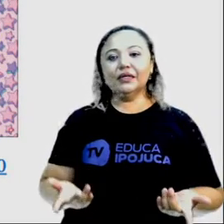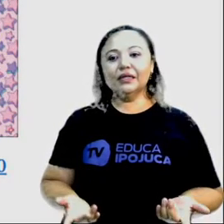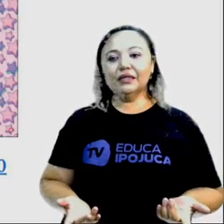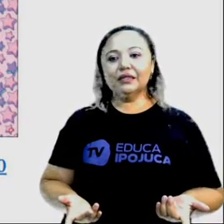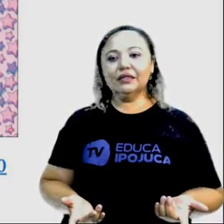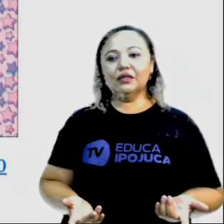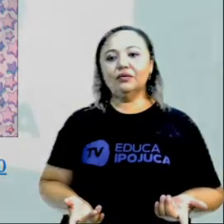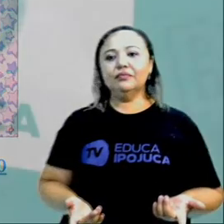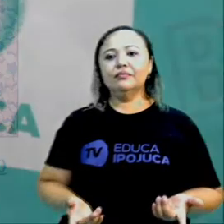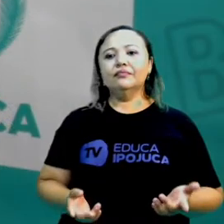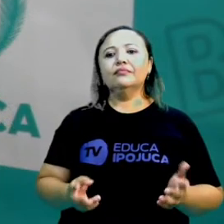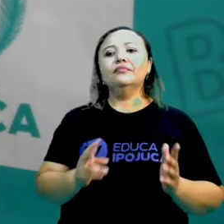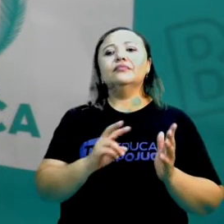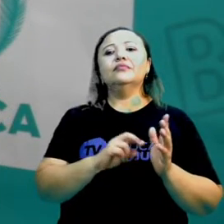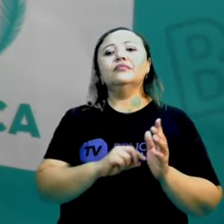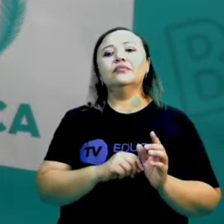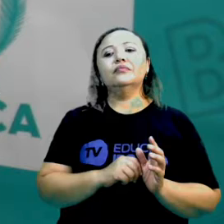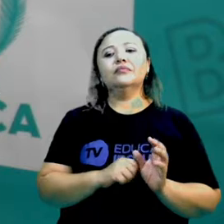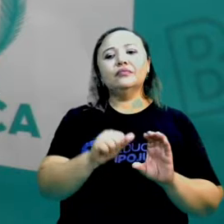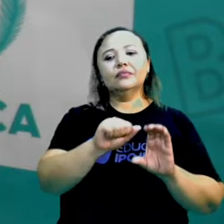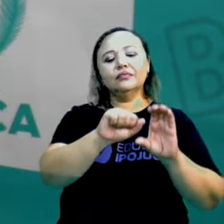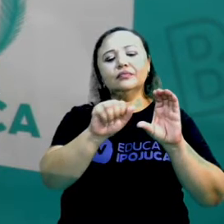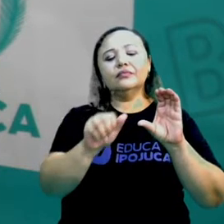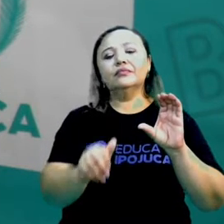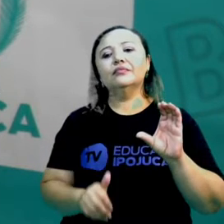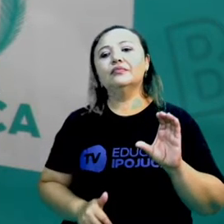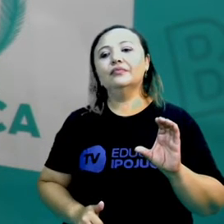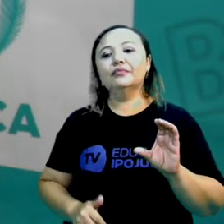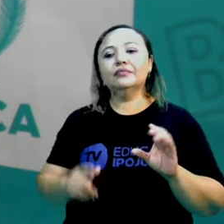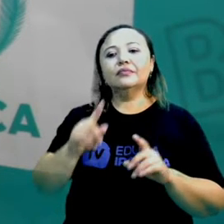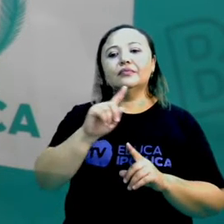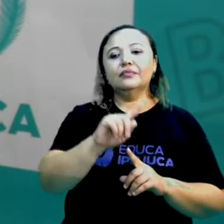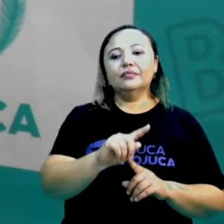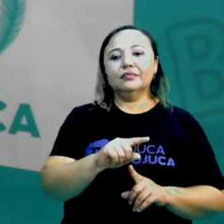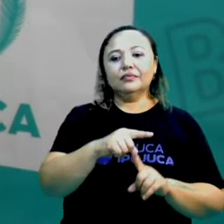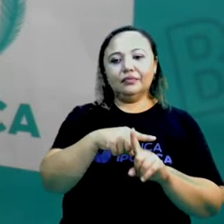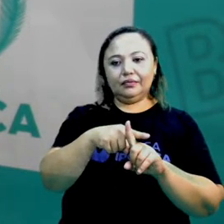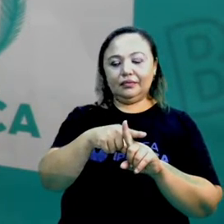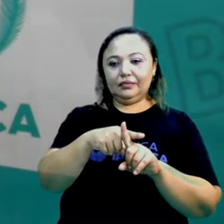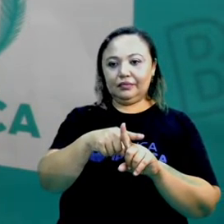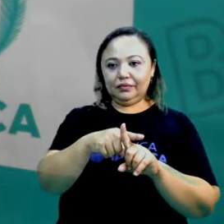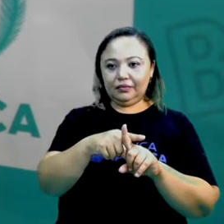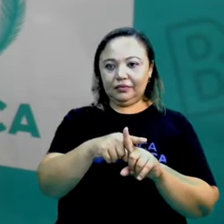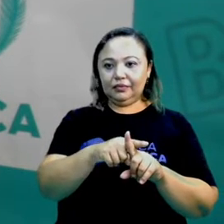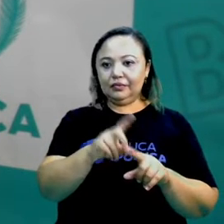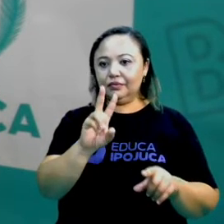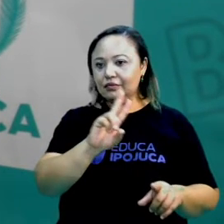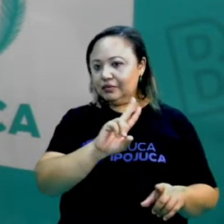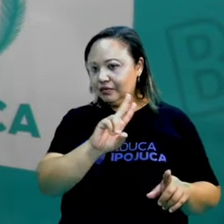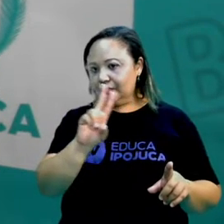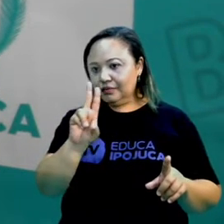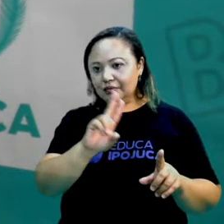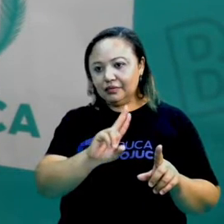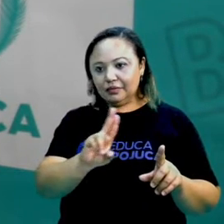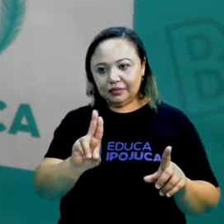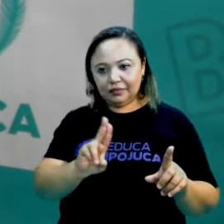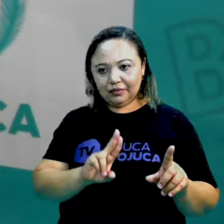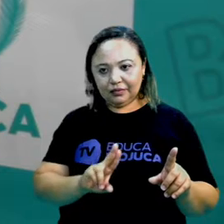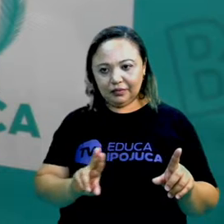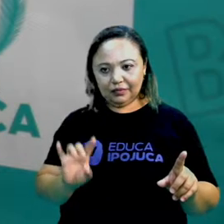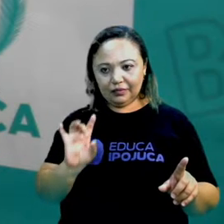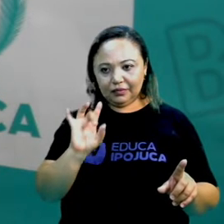Termos da adição. O que é isso? São os termos ou os nomes dados